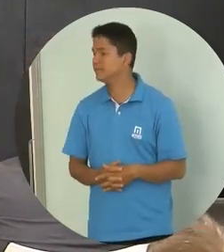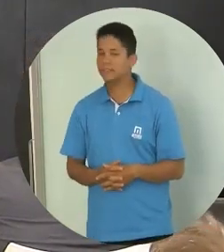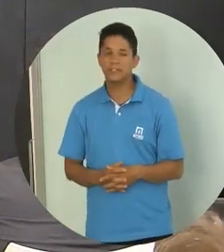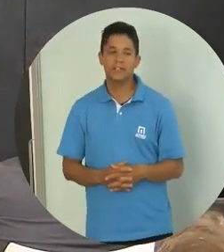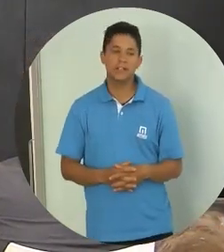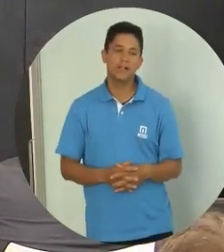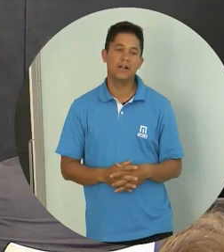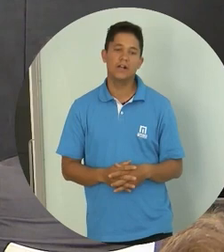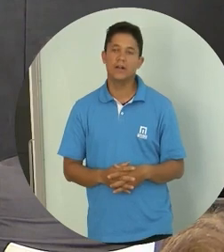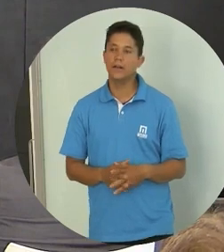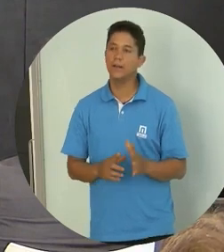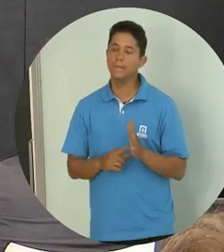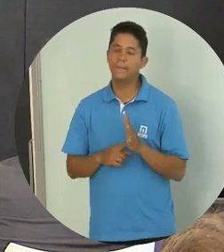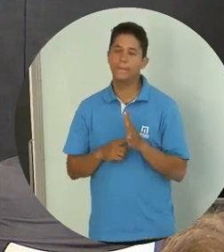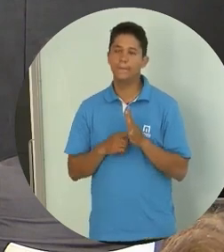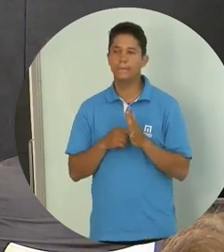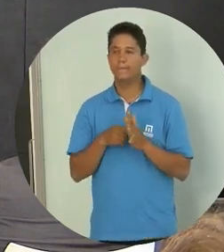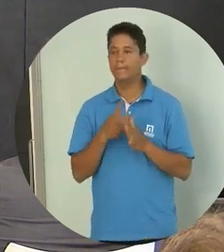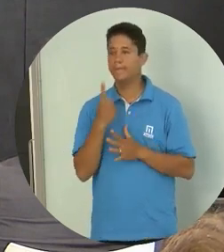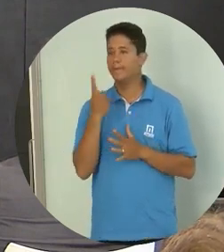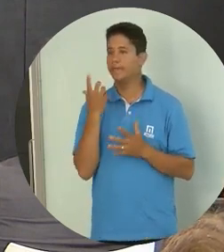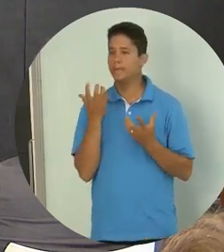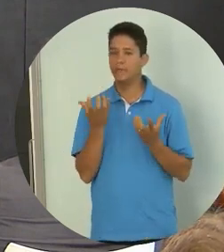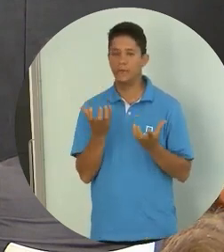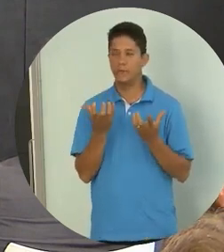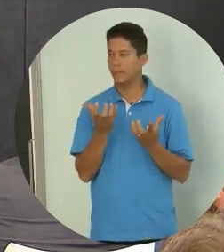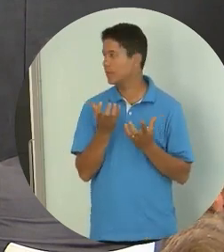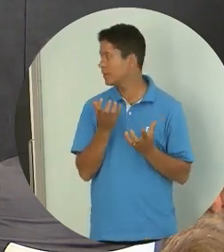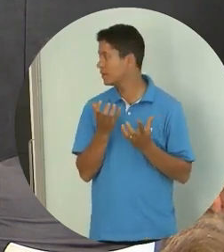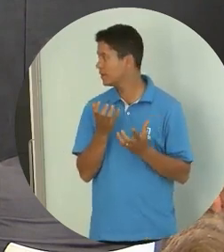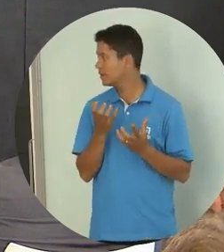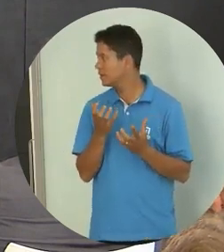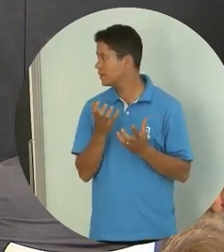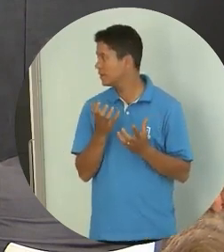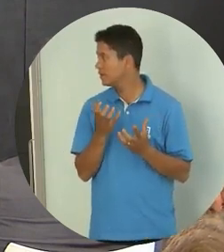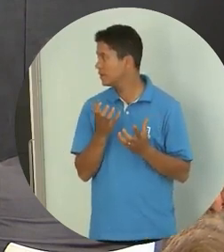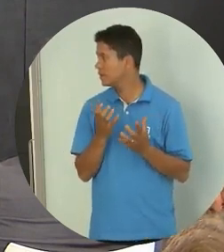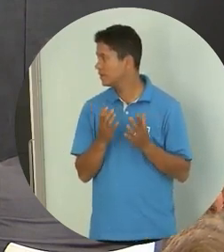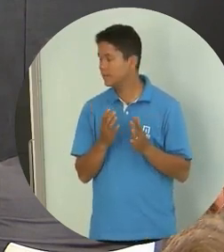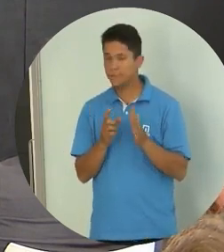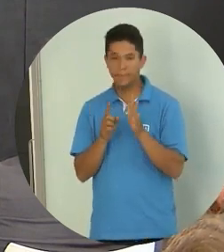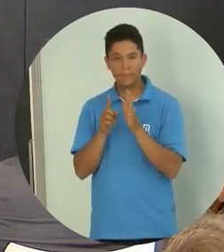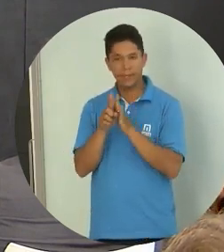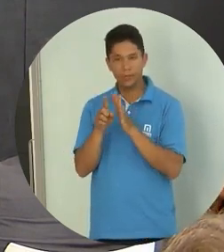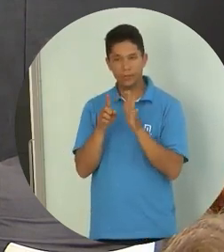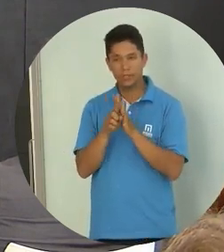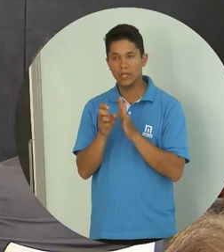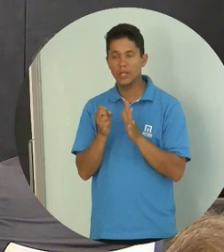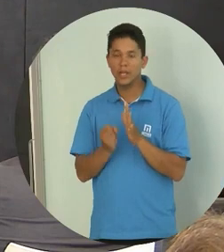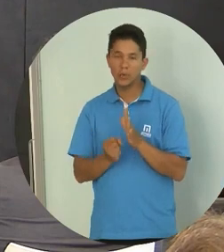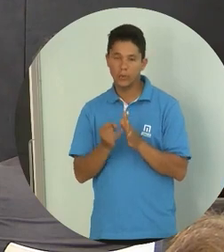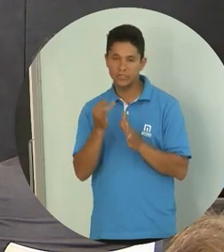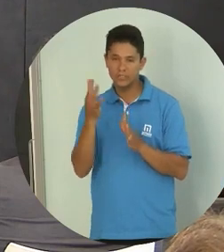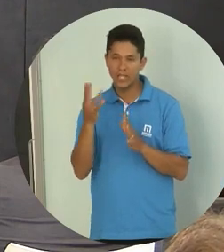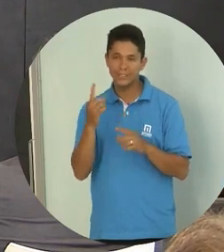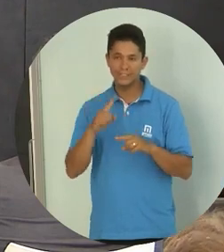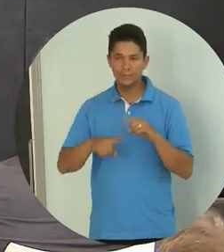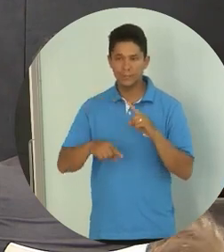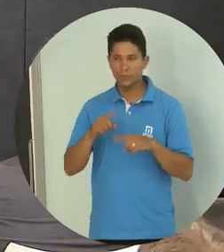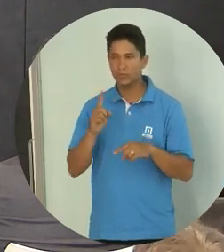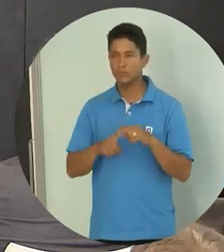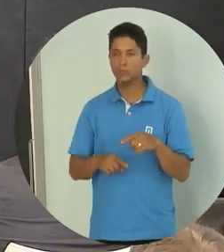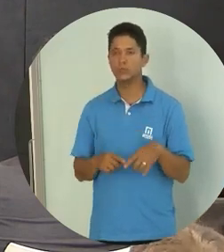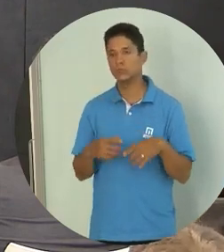Primeiro, eu queria só, durante a primeira parte, né, foi perguntado sobre a quantidade de produtos, né, esse tipo de